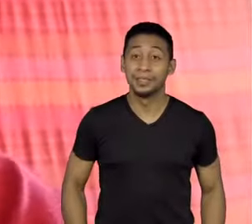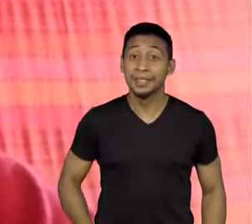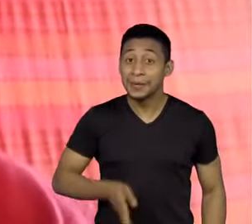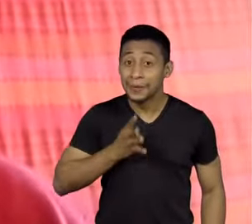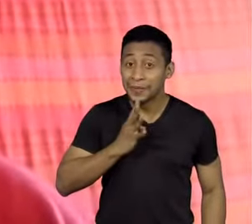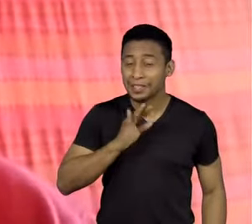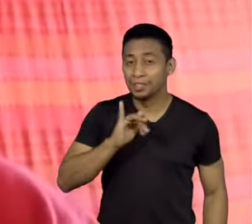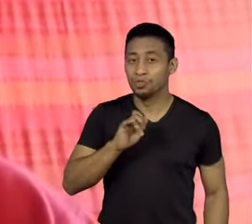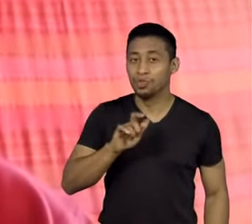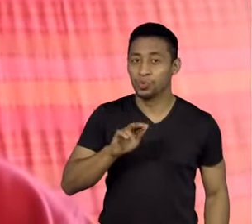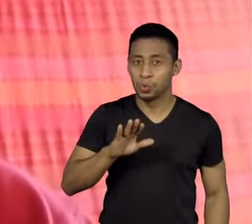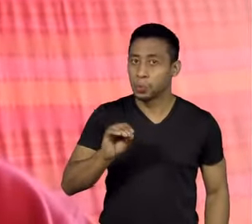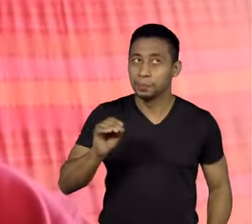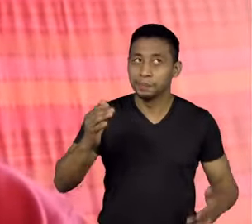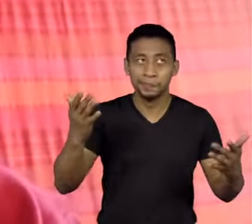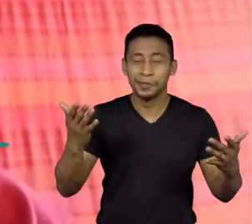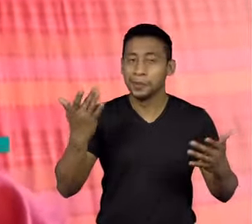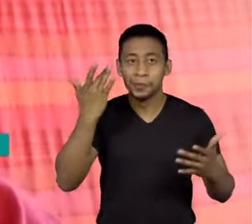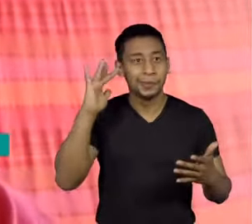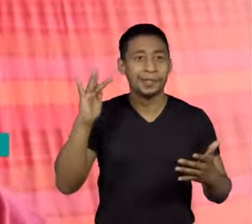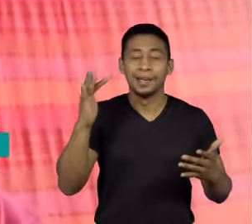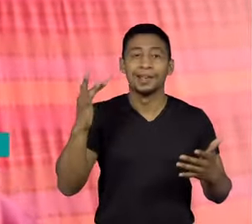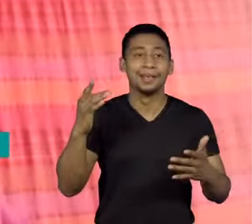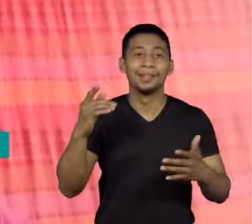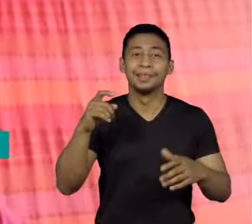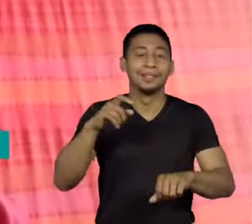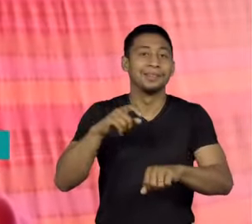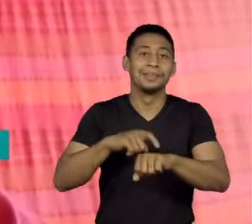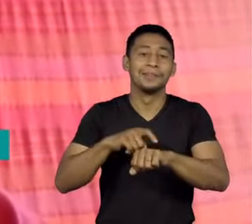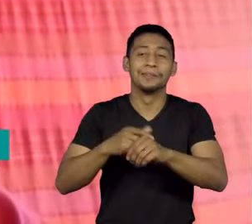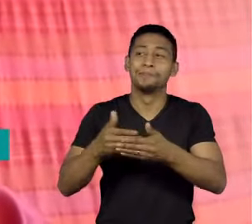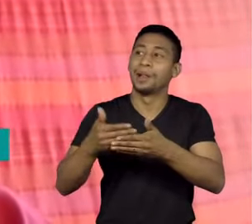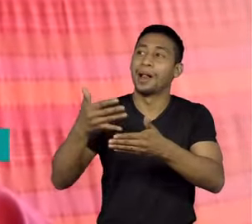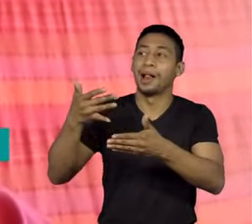Júlio Medalha, eu não sei nem exatamente quanto tempo faz, na verdade.